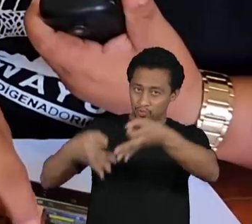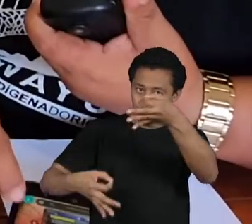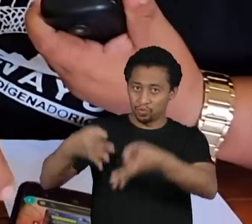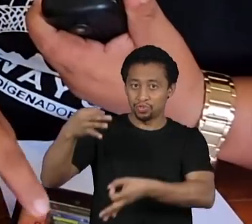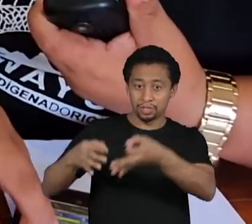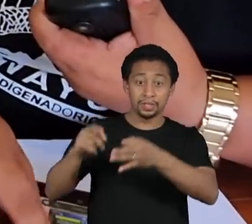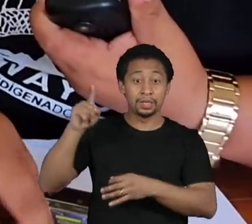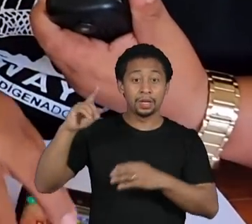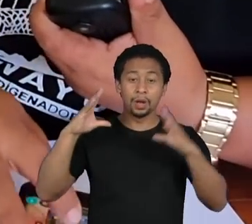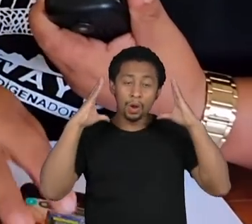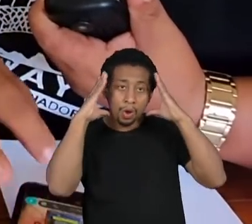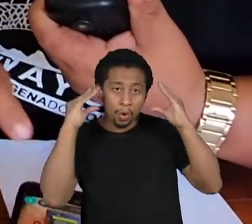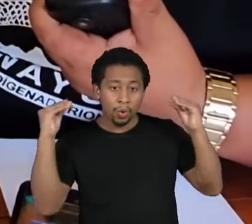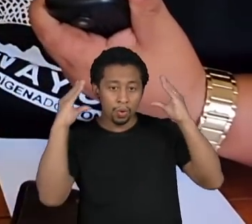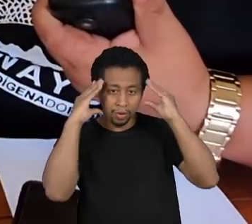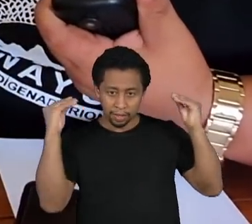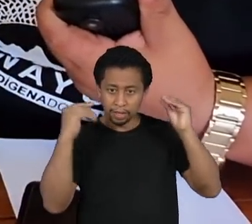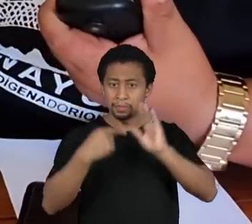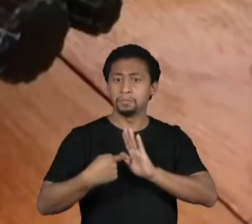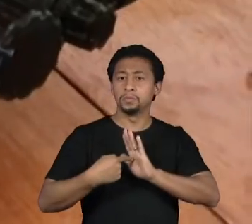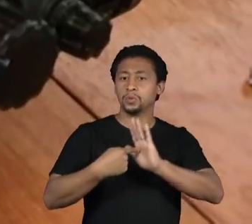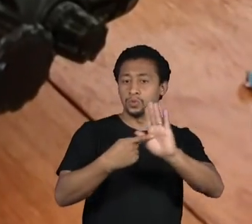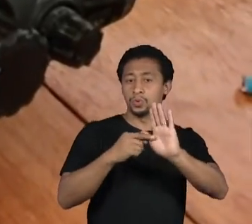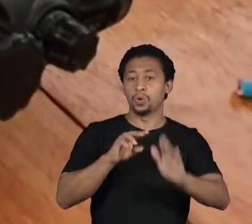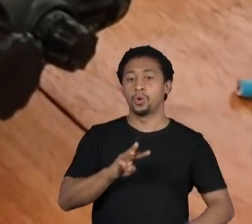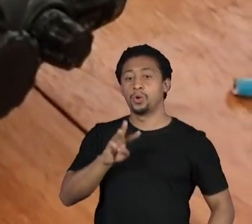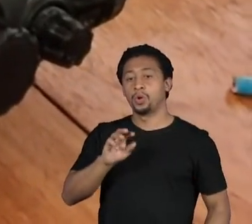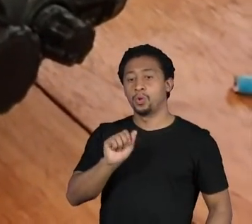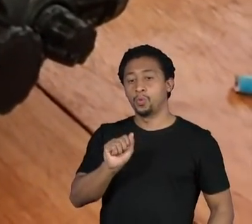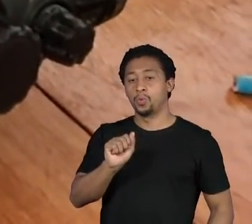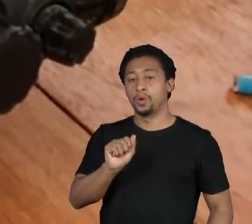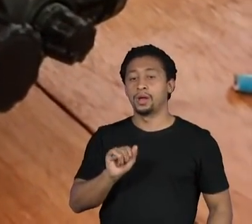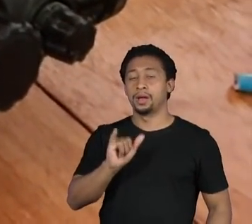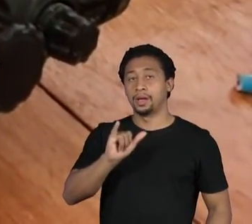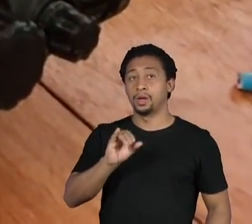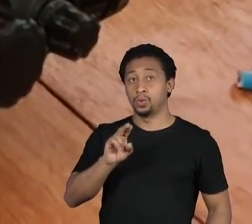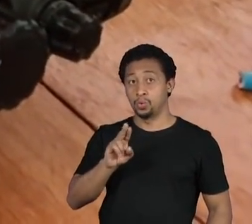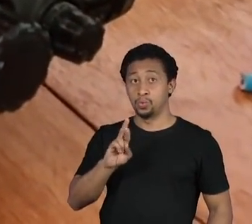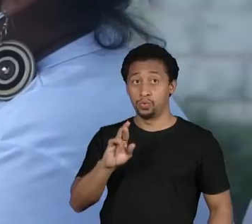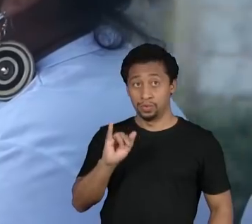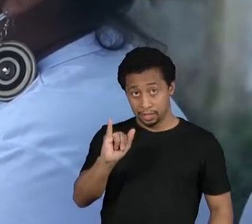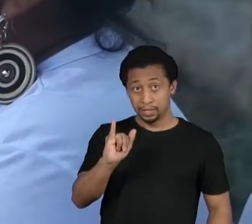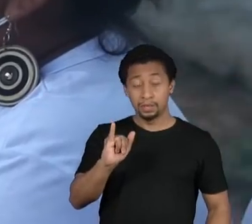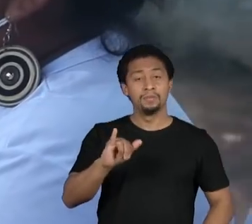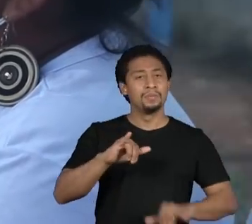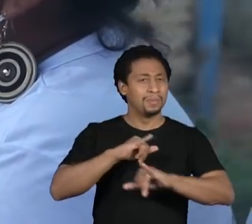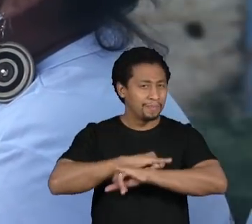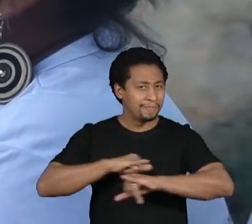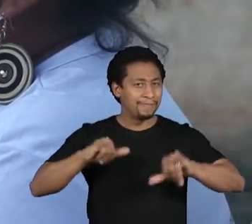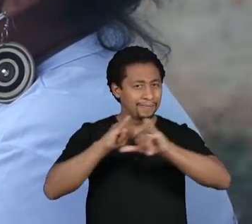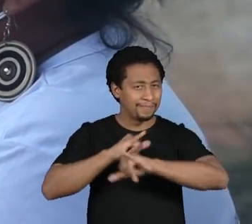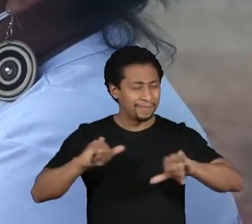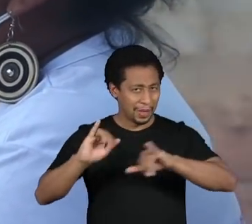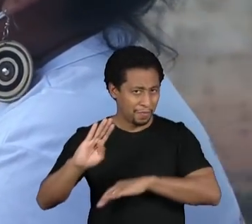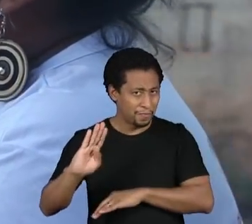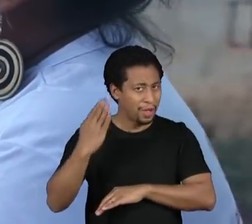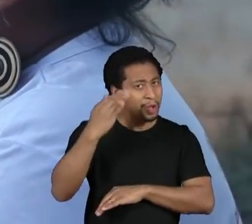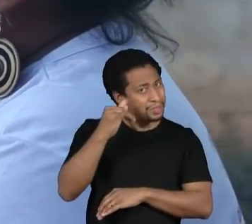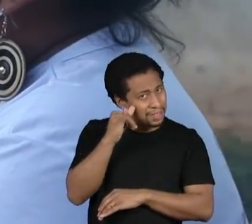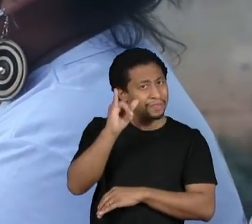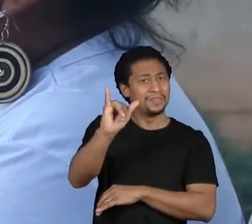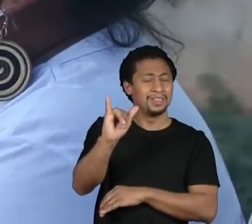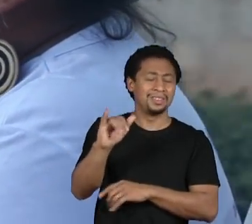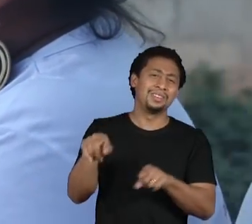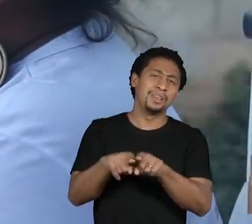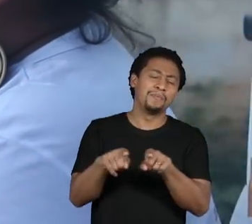na Holanda. É um reconhecimento pelo trabalho de combate às notícias falsas e divulgação de informações